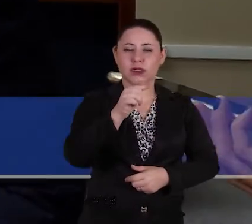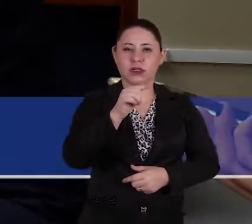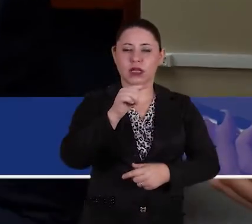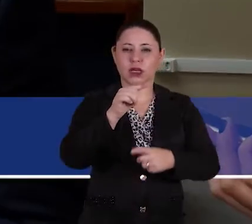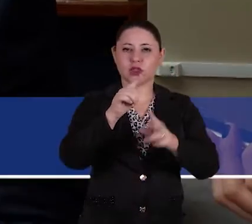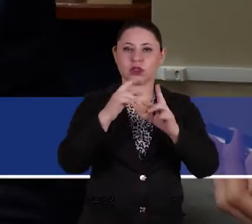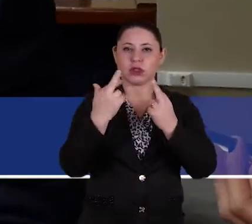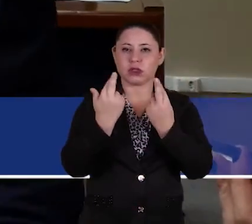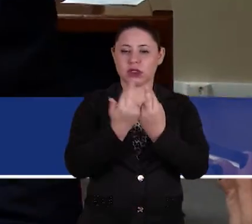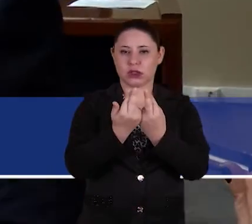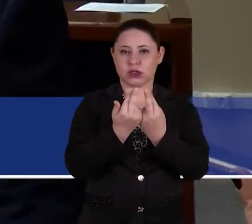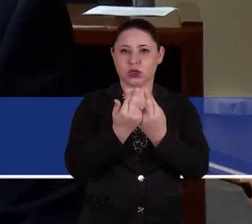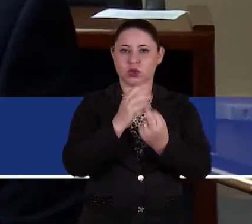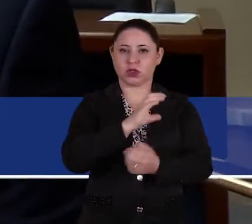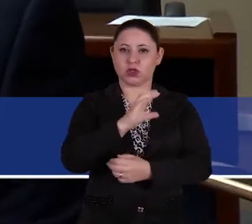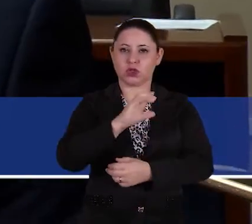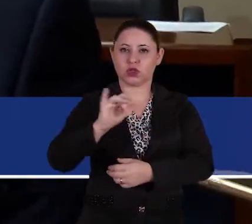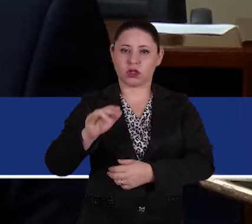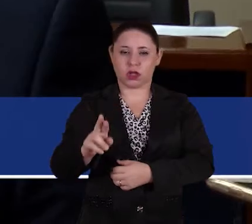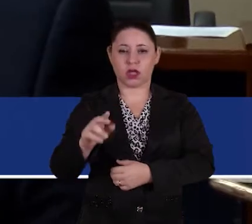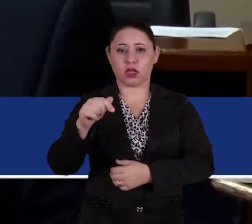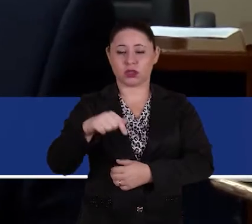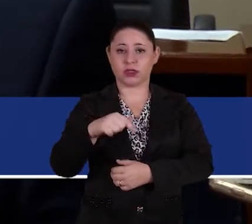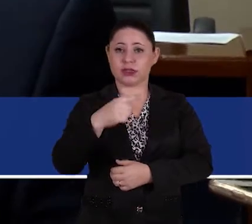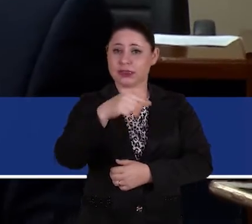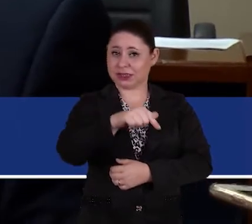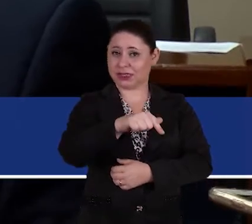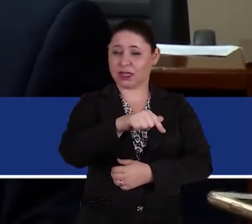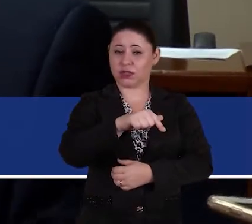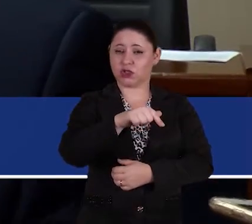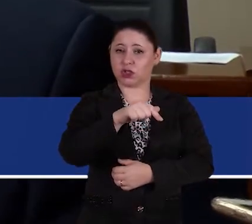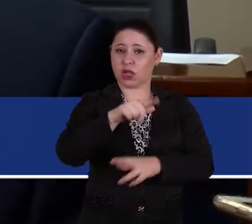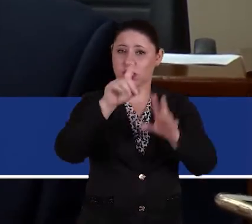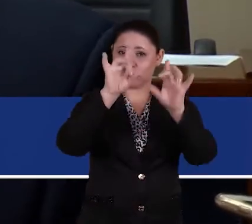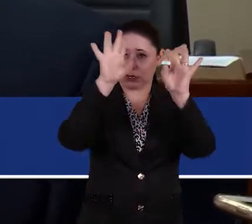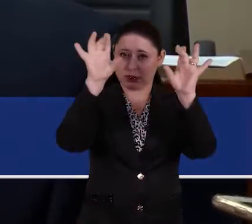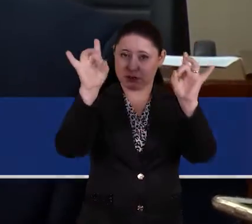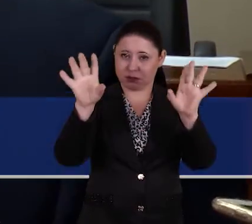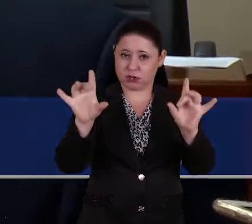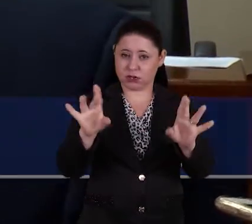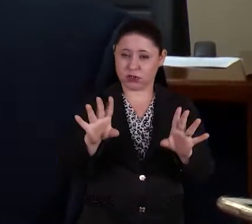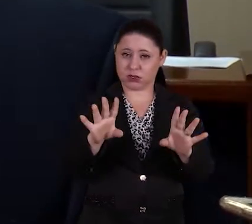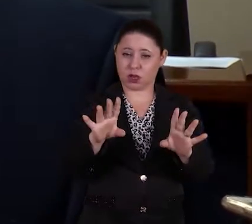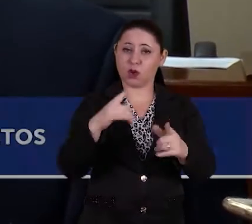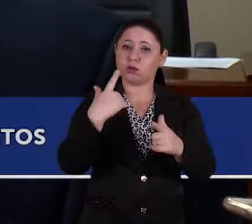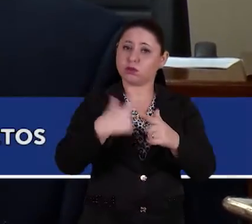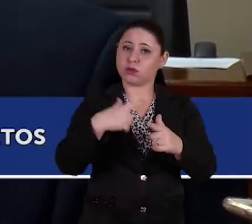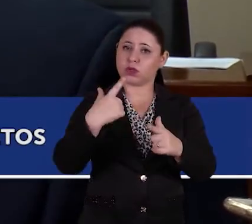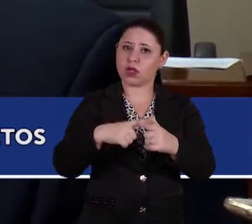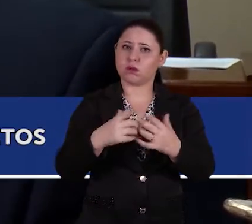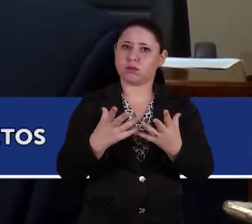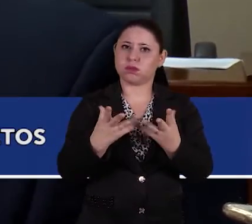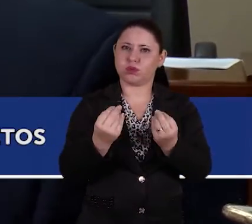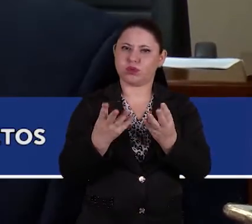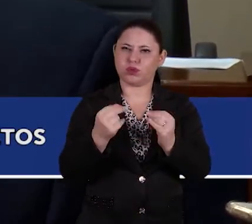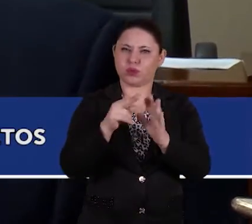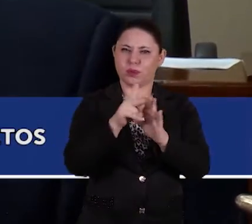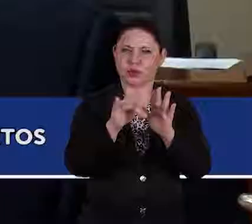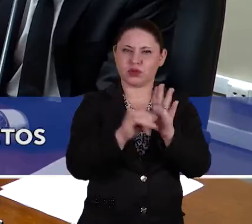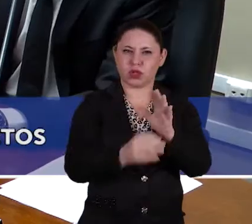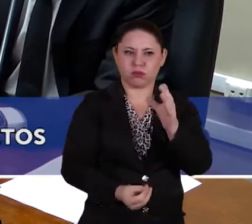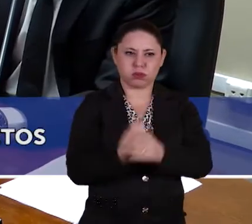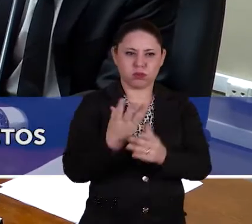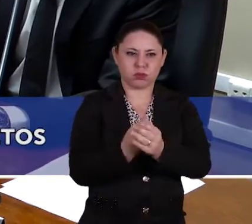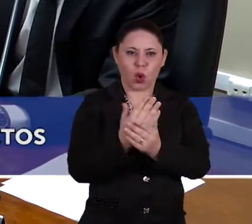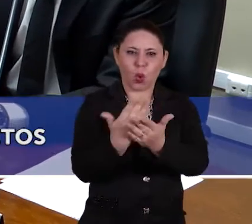47 sessões na Comissão de Constituição, Justiça e Redação, 7 delas foram de maneira extraordinária, devido ao grande volume de